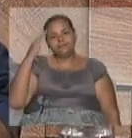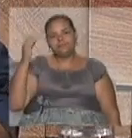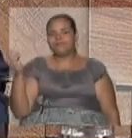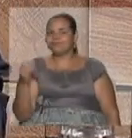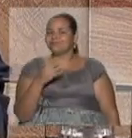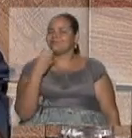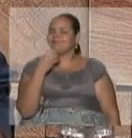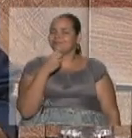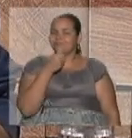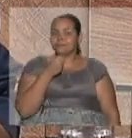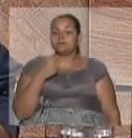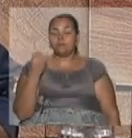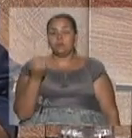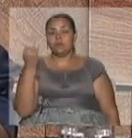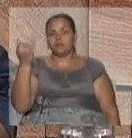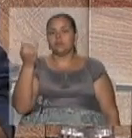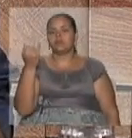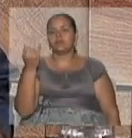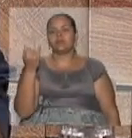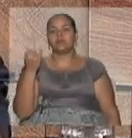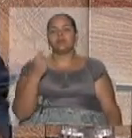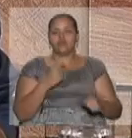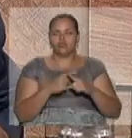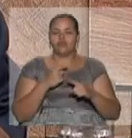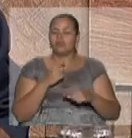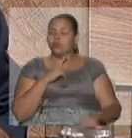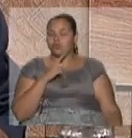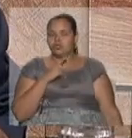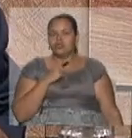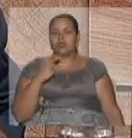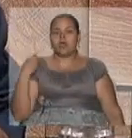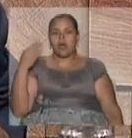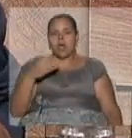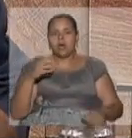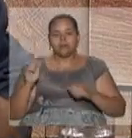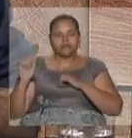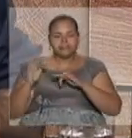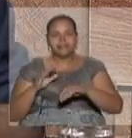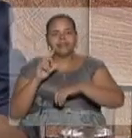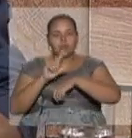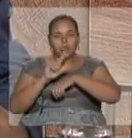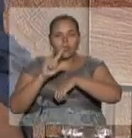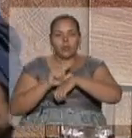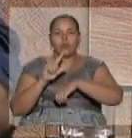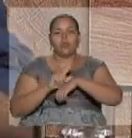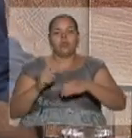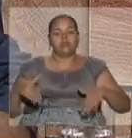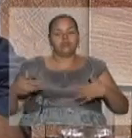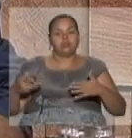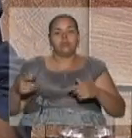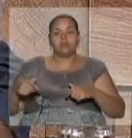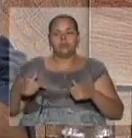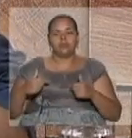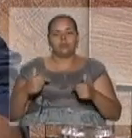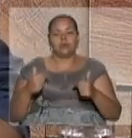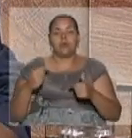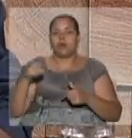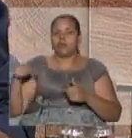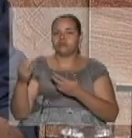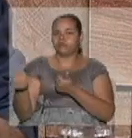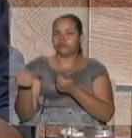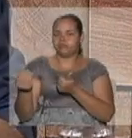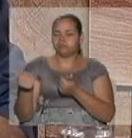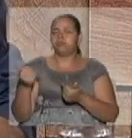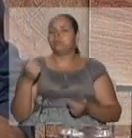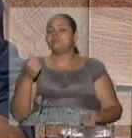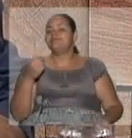eu digo da importância é isso, que havia corrida às lojas, né? Mobilizava-se a juventude, os